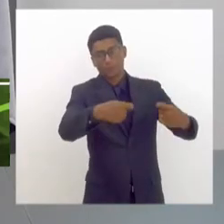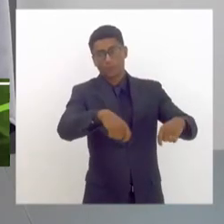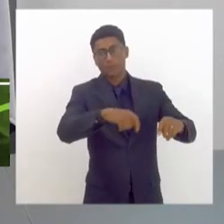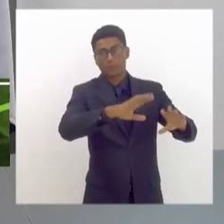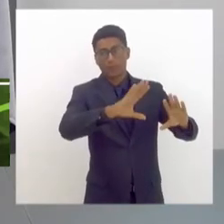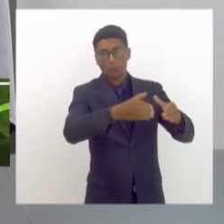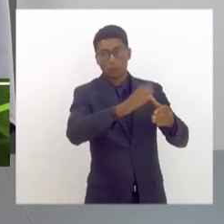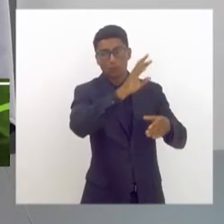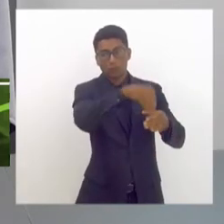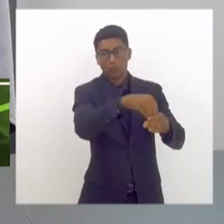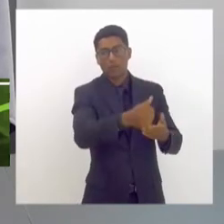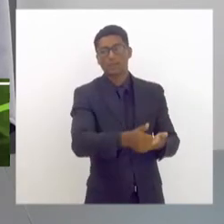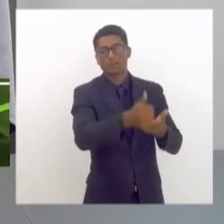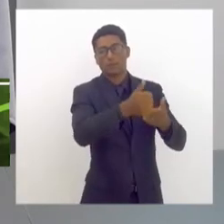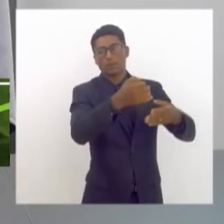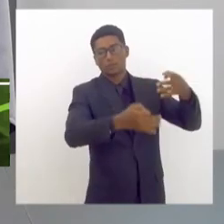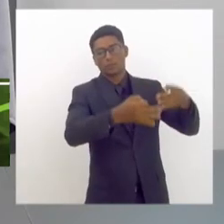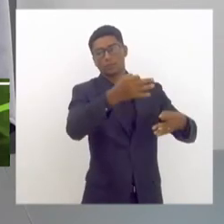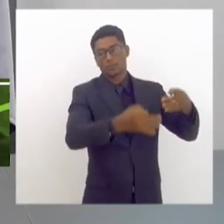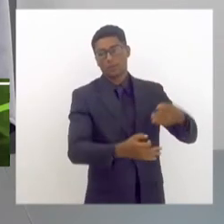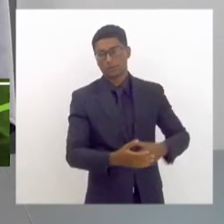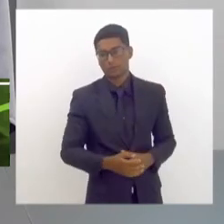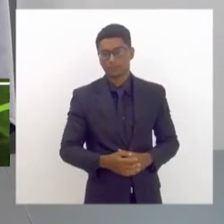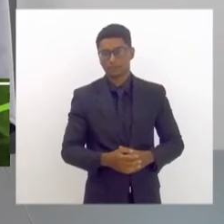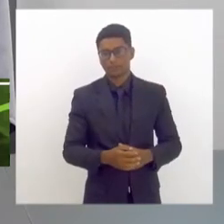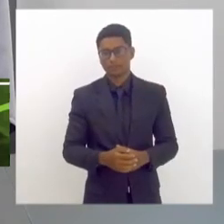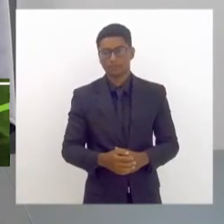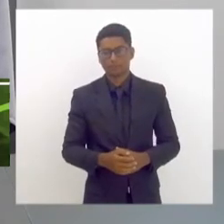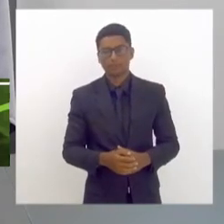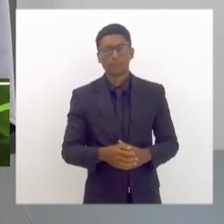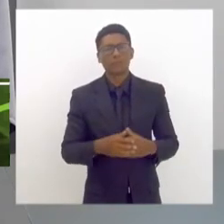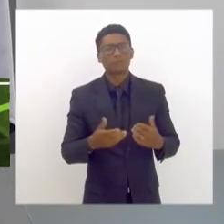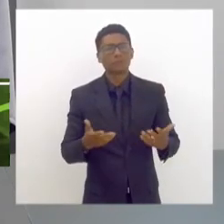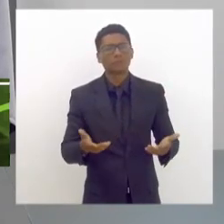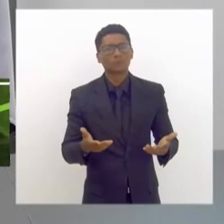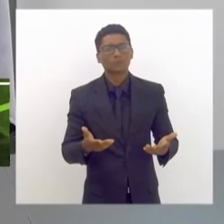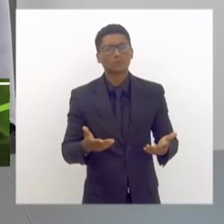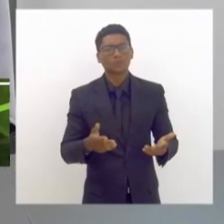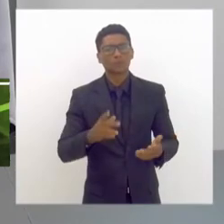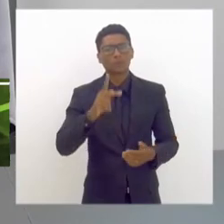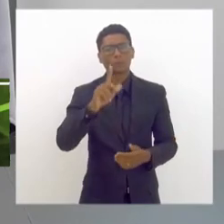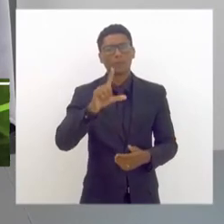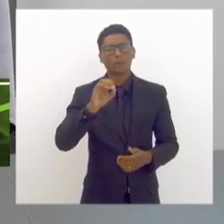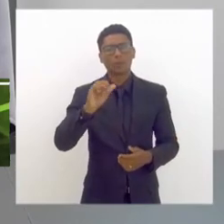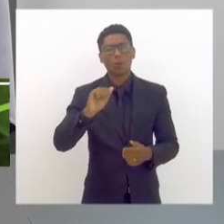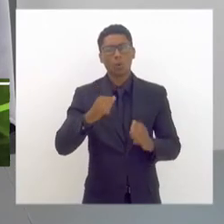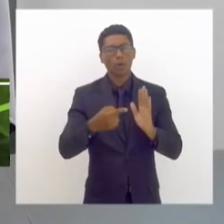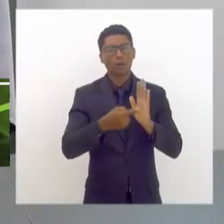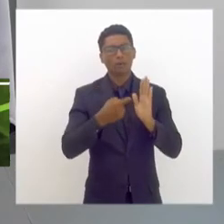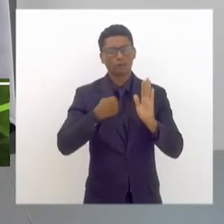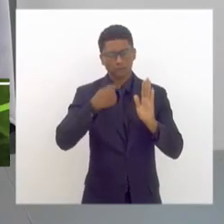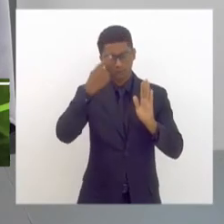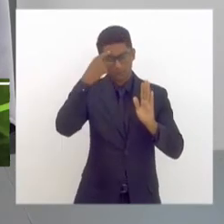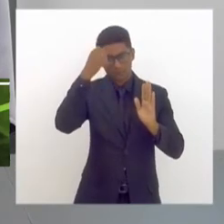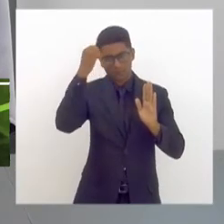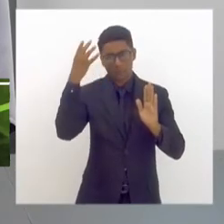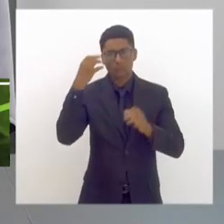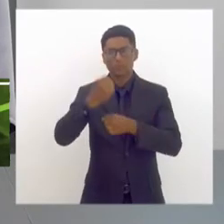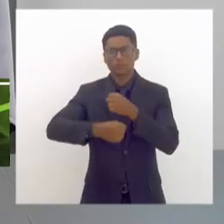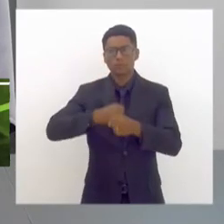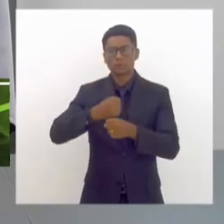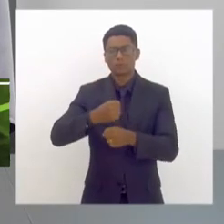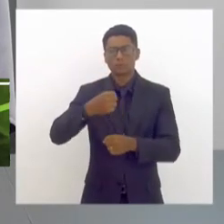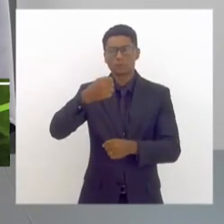assessoria. Entendo, pelo que foi colocado aqui da fala do Alessandro, não me lembrava de cabeça do que estava previsto na PELOA. A questão do orçamento para 2023